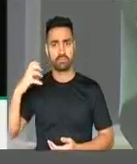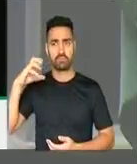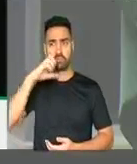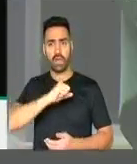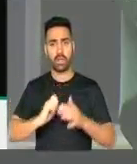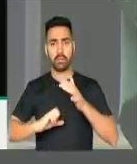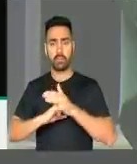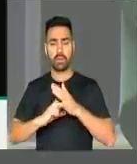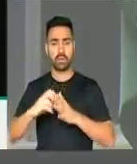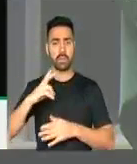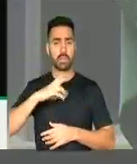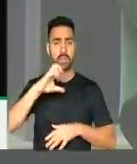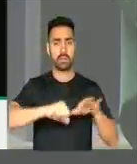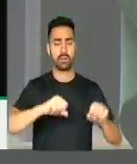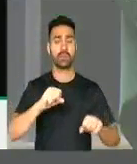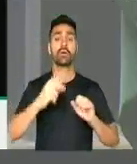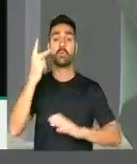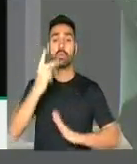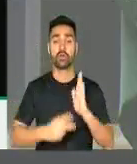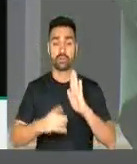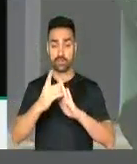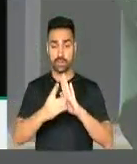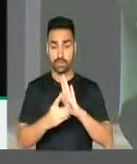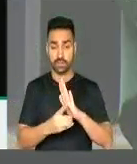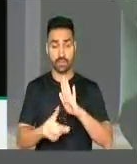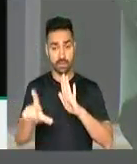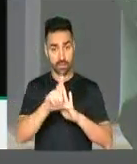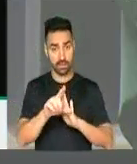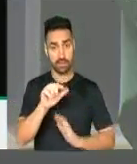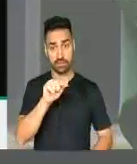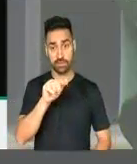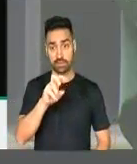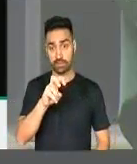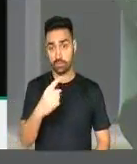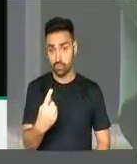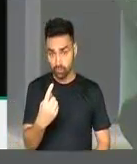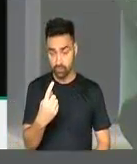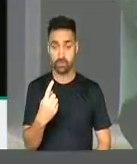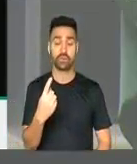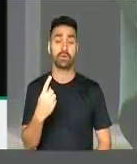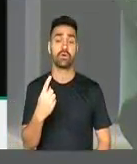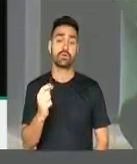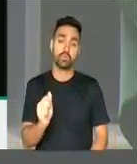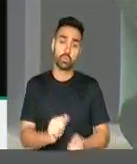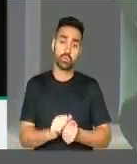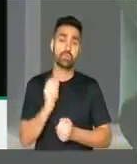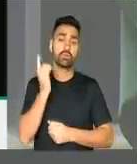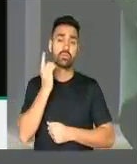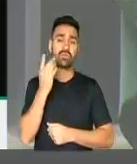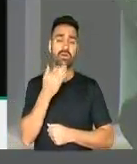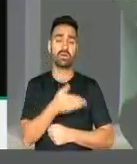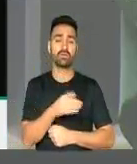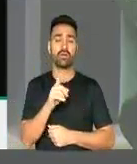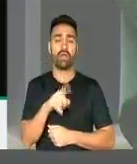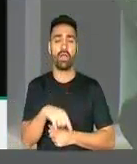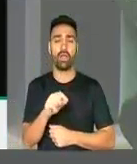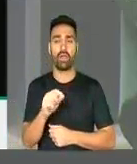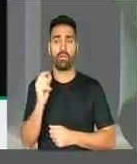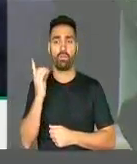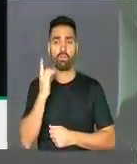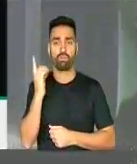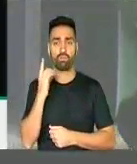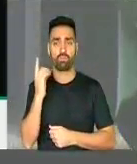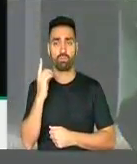Temer. Apresentamos na terça o projeto de decreto legislativo 751, junto com